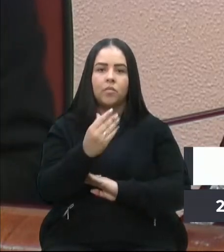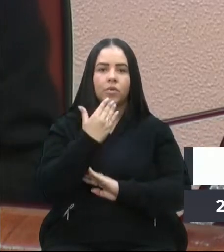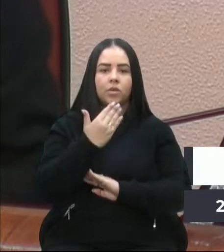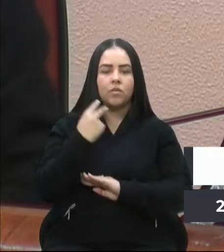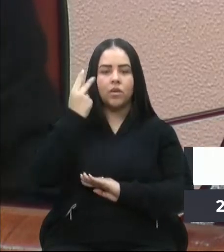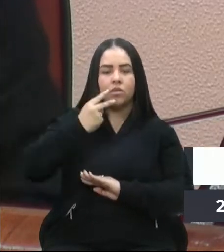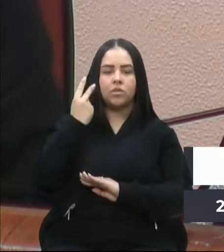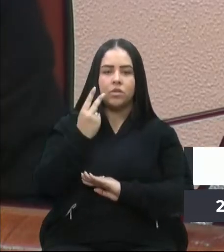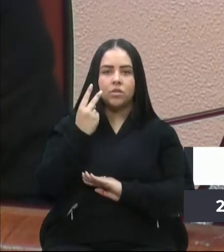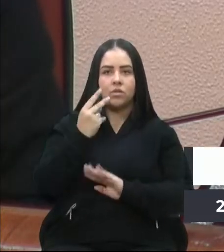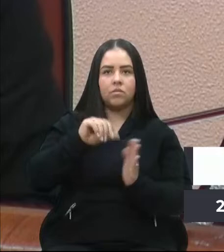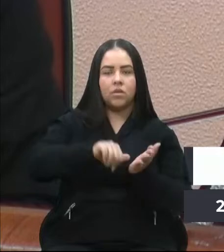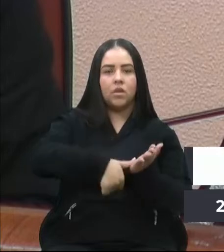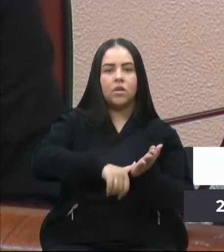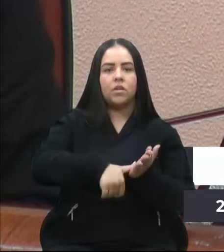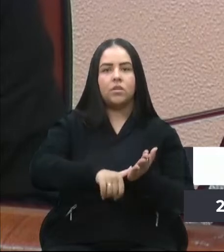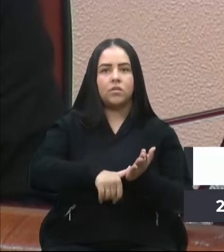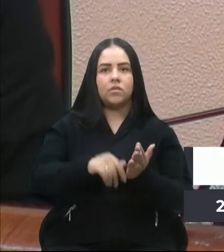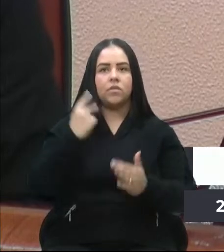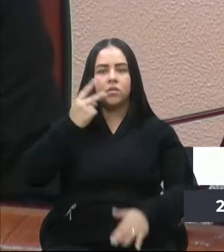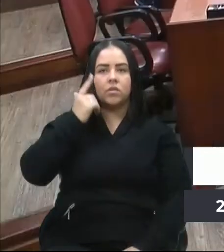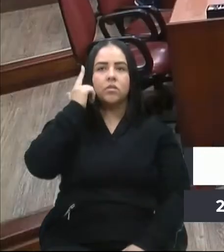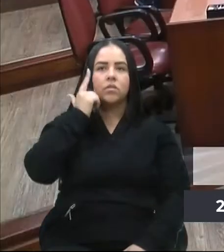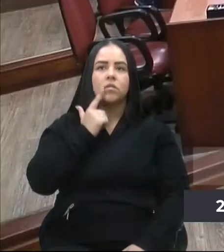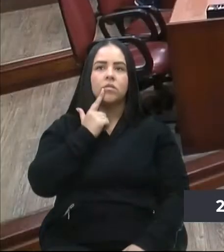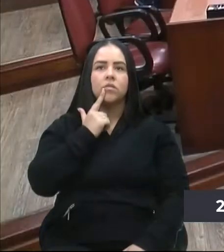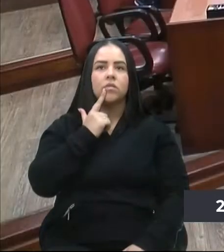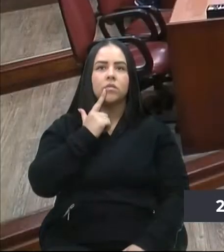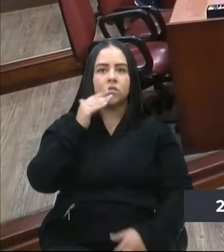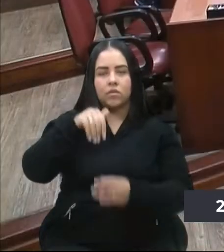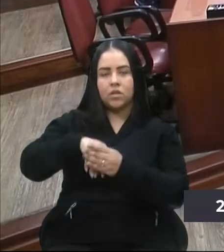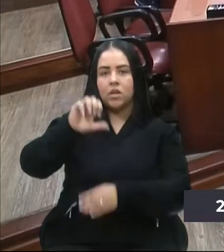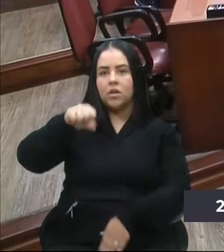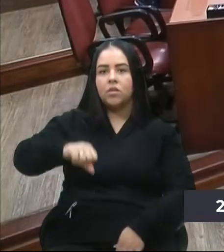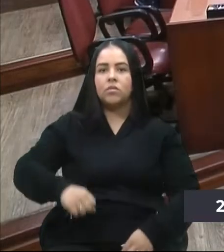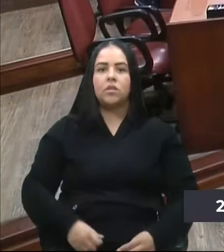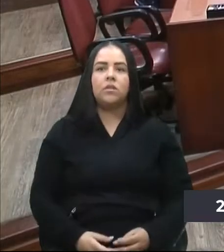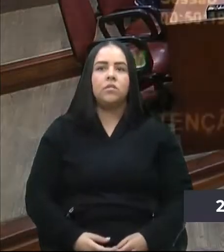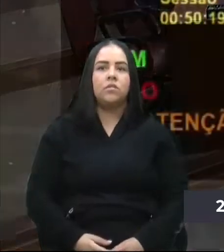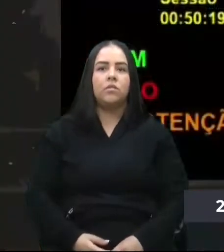votos. O vereador Lucas, vota? Vota sim.